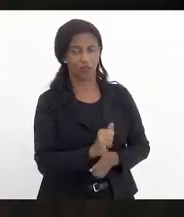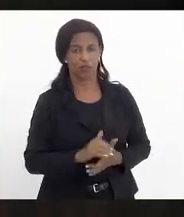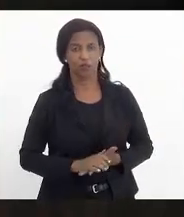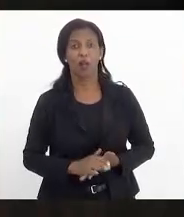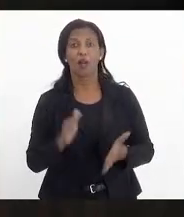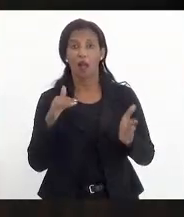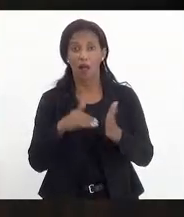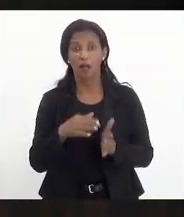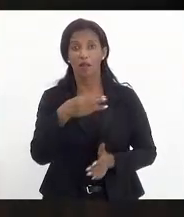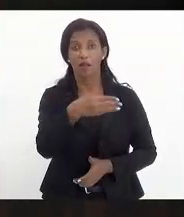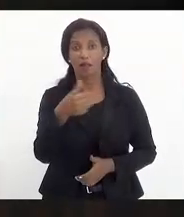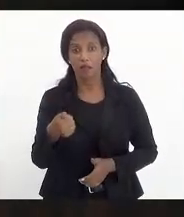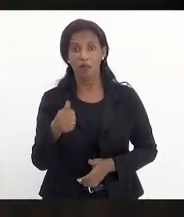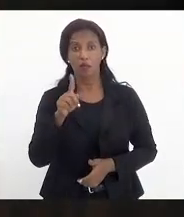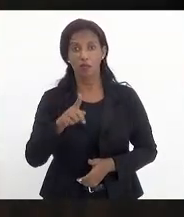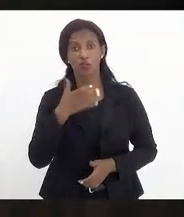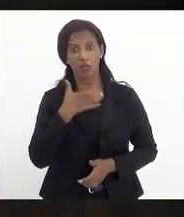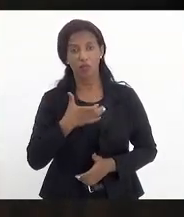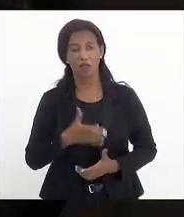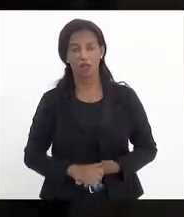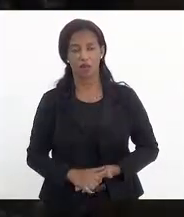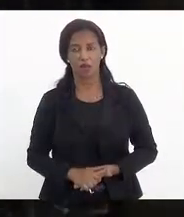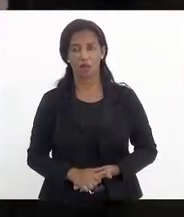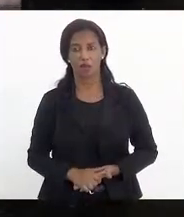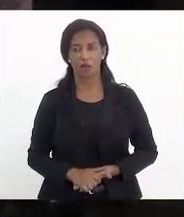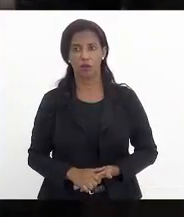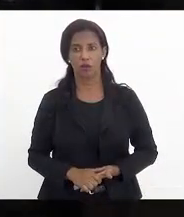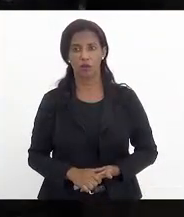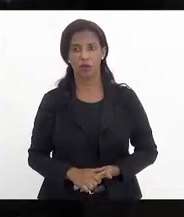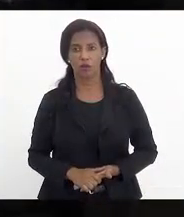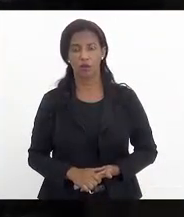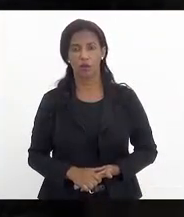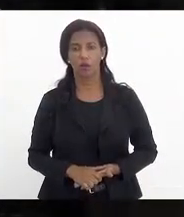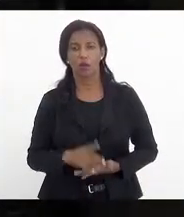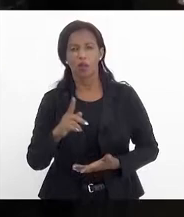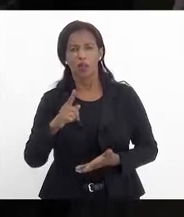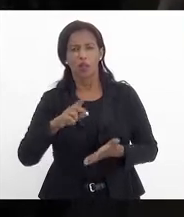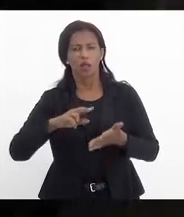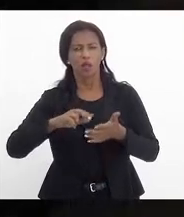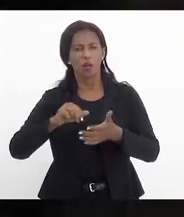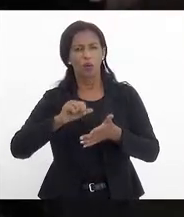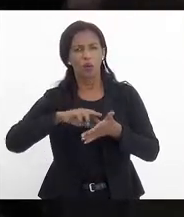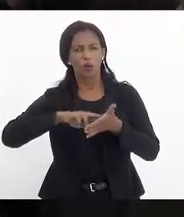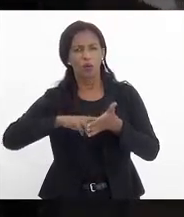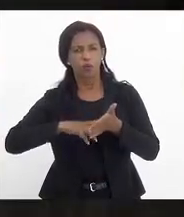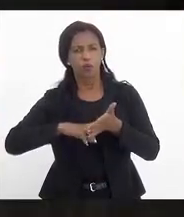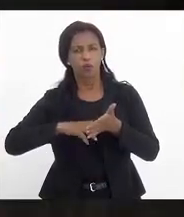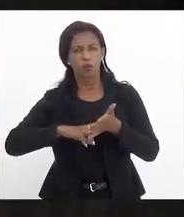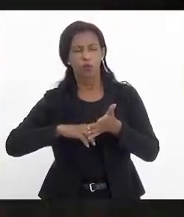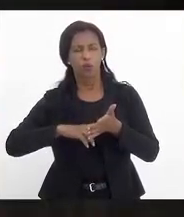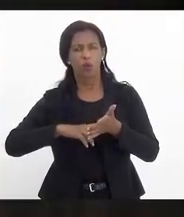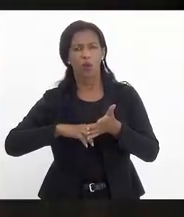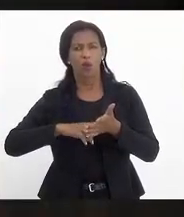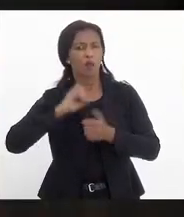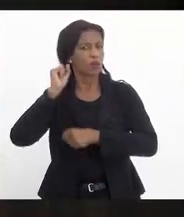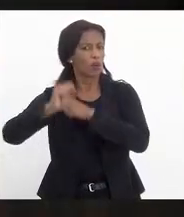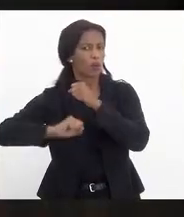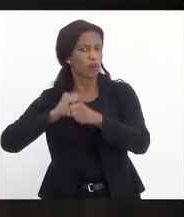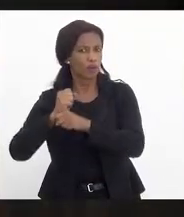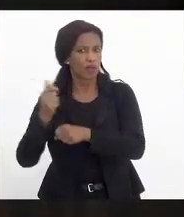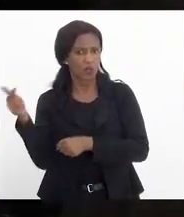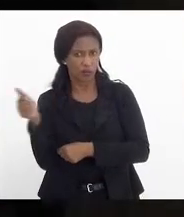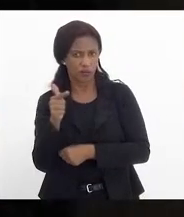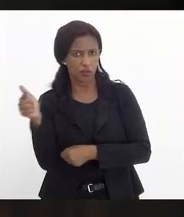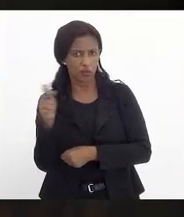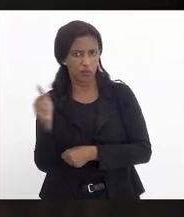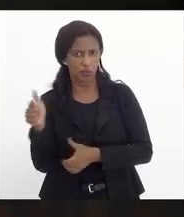31 de dezembro desse ano. E o reajuste é a partir de primeiro semestre de 2022. Não, nós estamos falando do reajuste de 22.